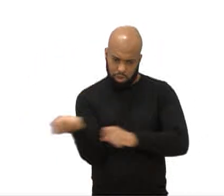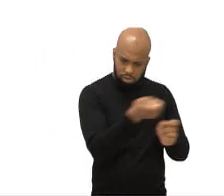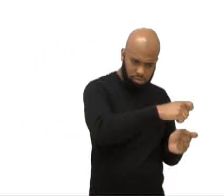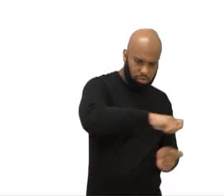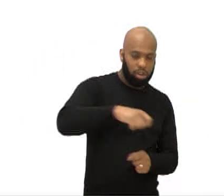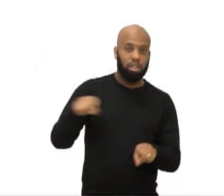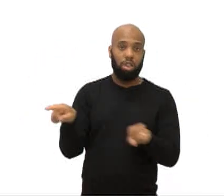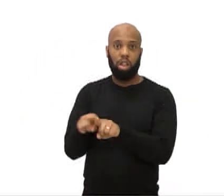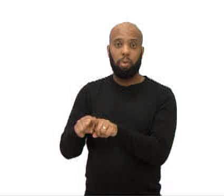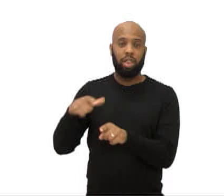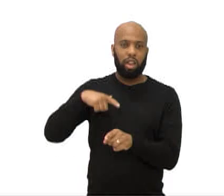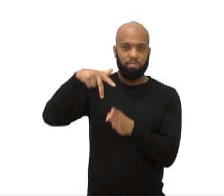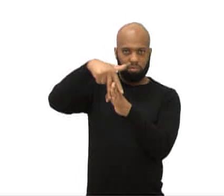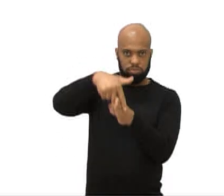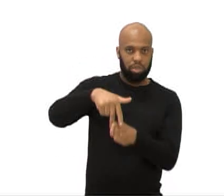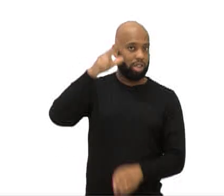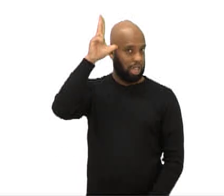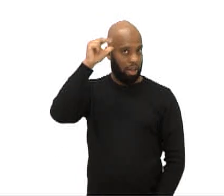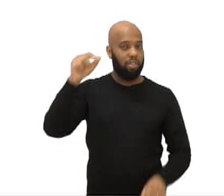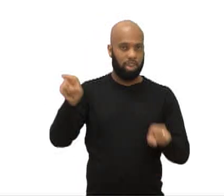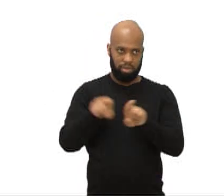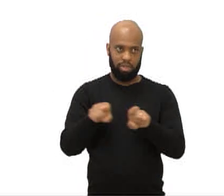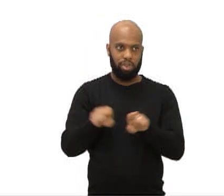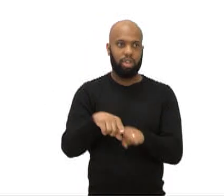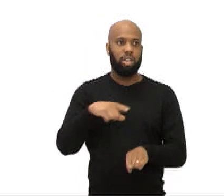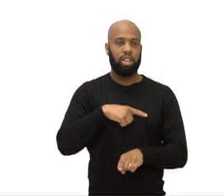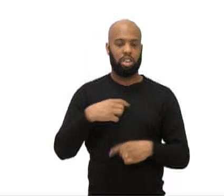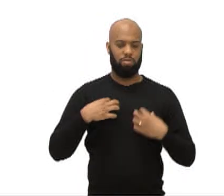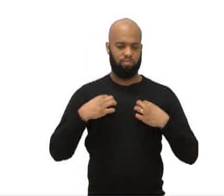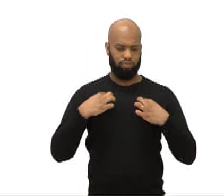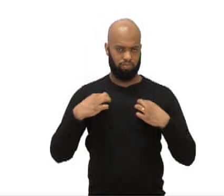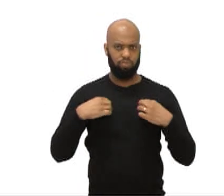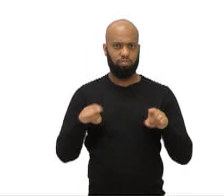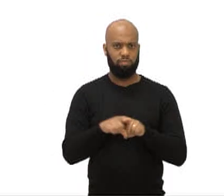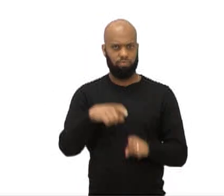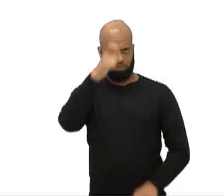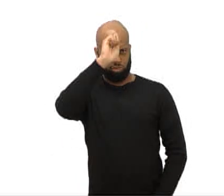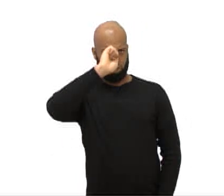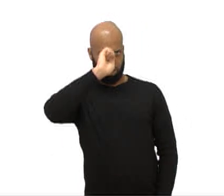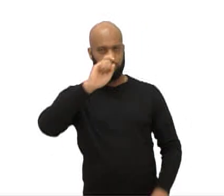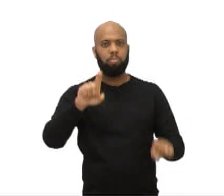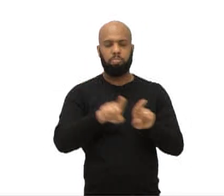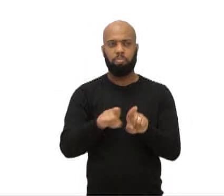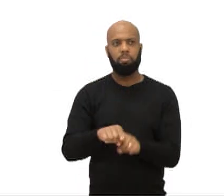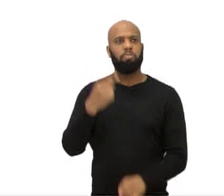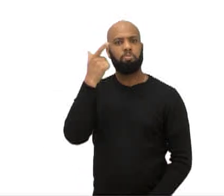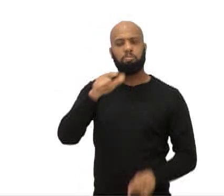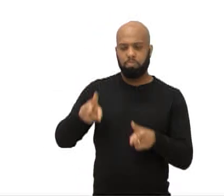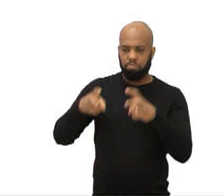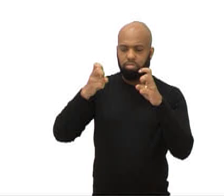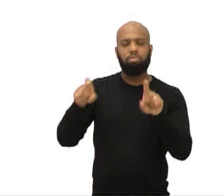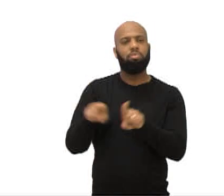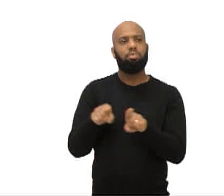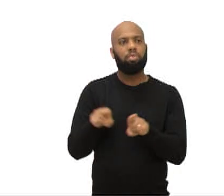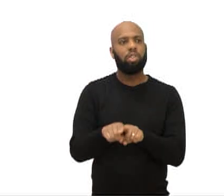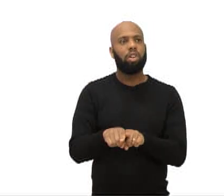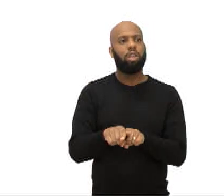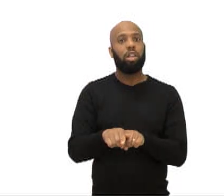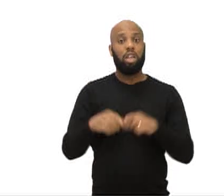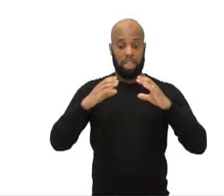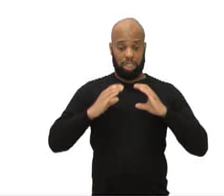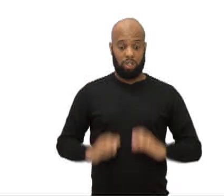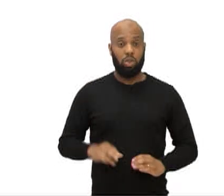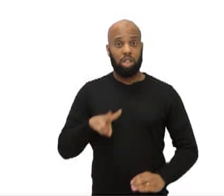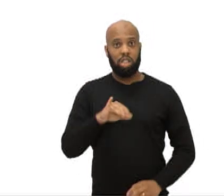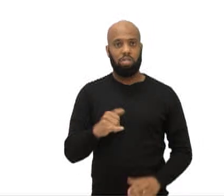o cavalo, também a questão da vestimenta, do chapéu, conseguimos identificar o cidadão